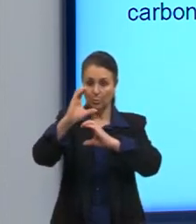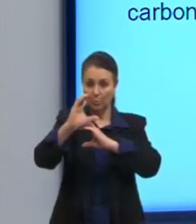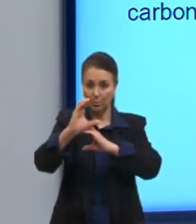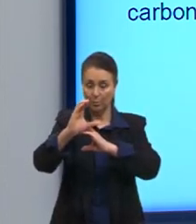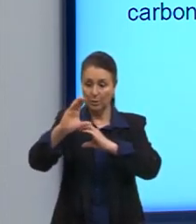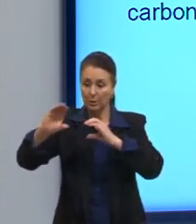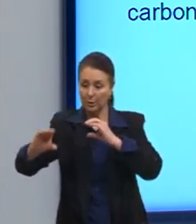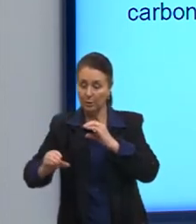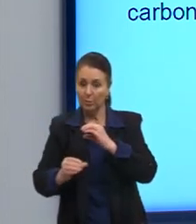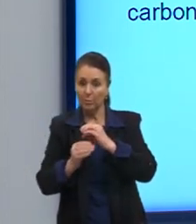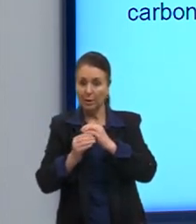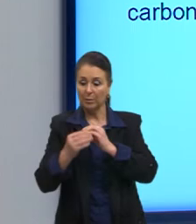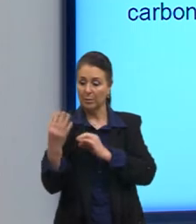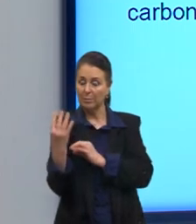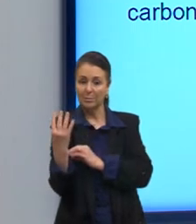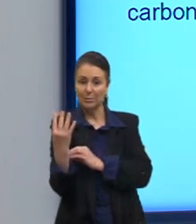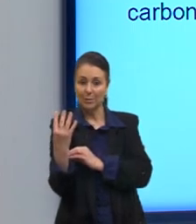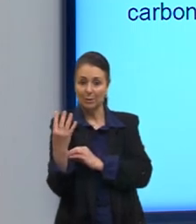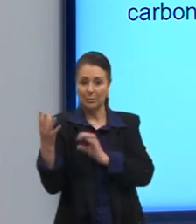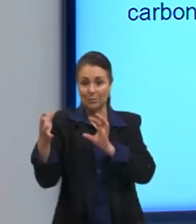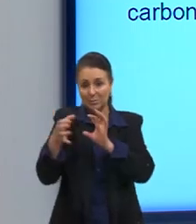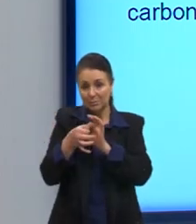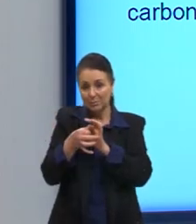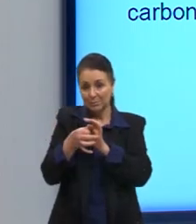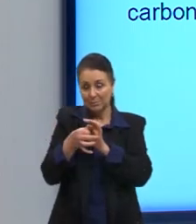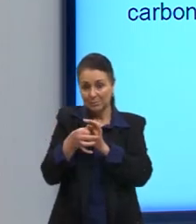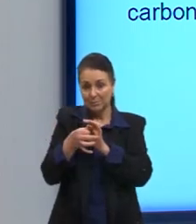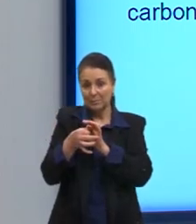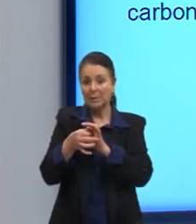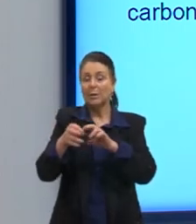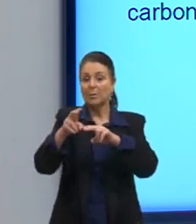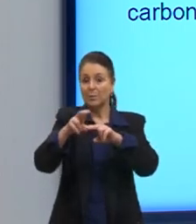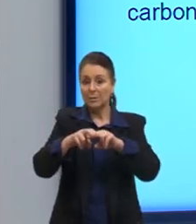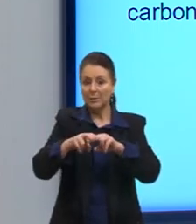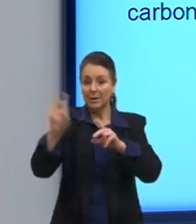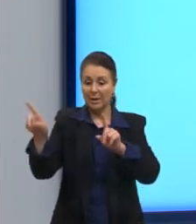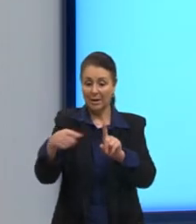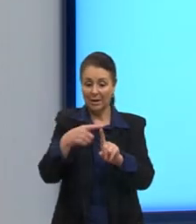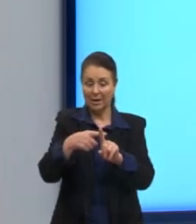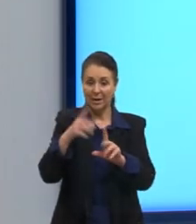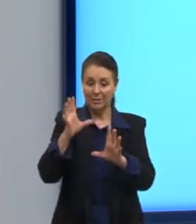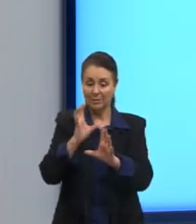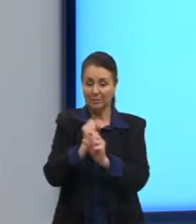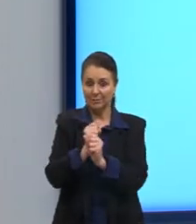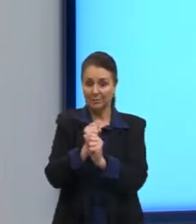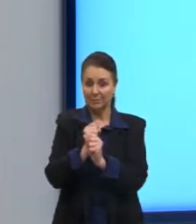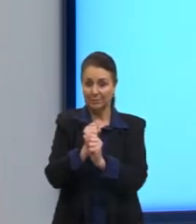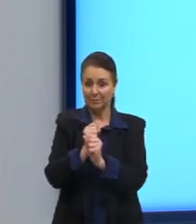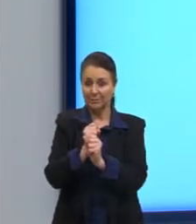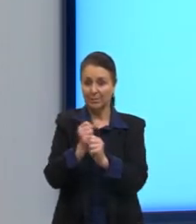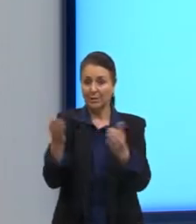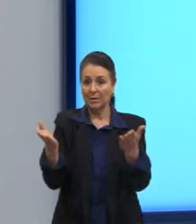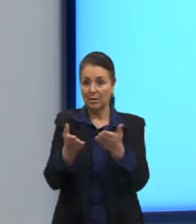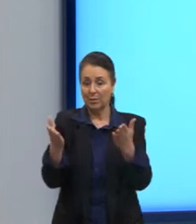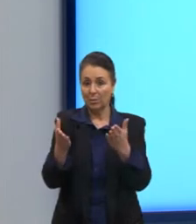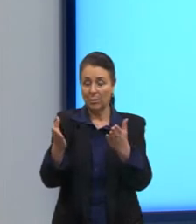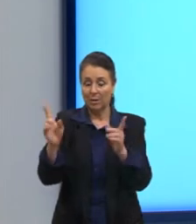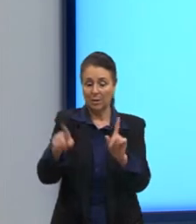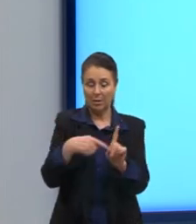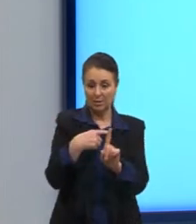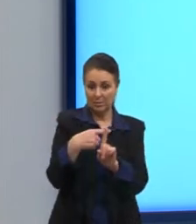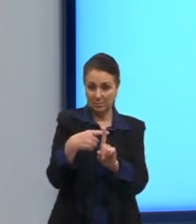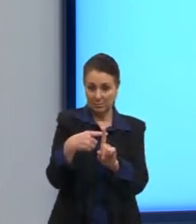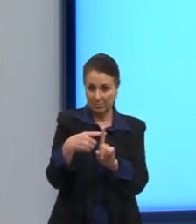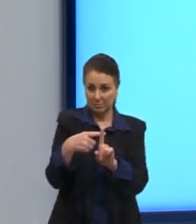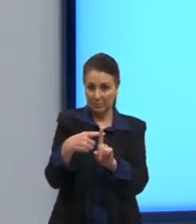o quarteto ali as quatro ligações é assim que ocorre a adição as reações de adição tem várias